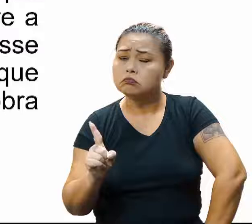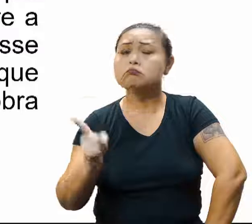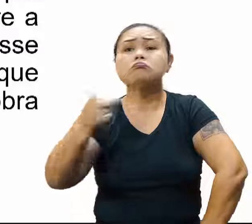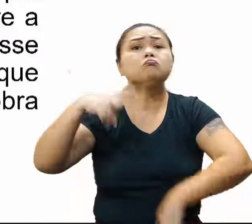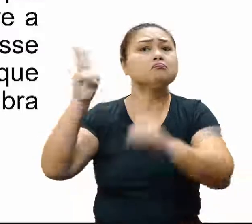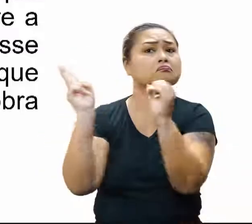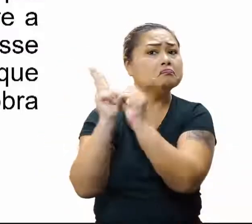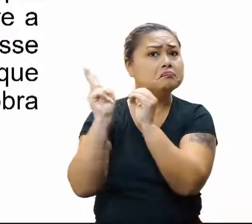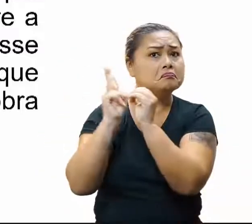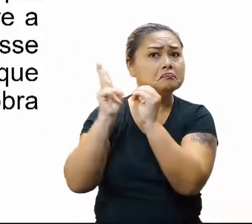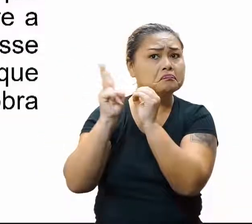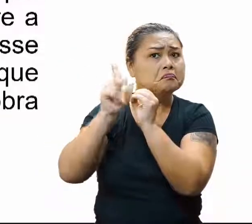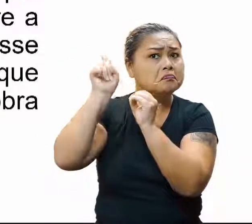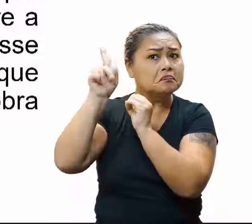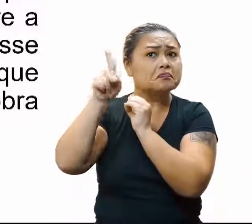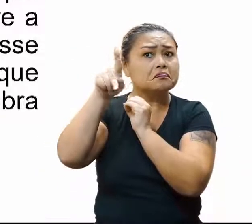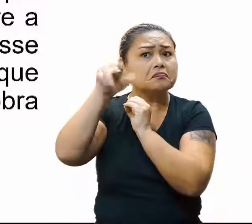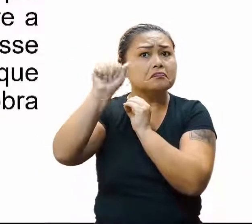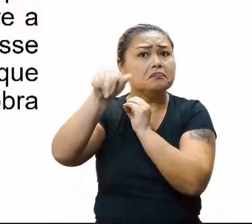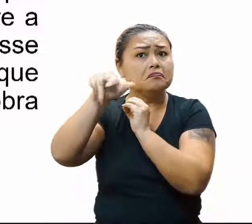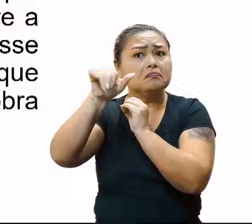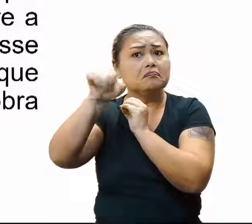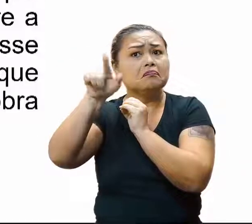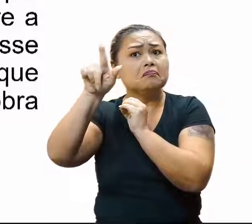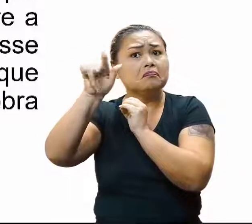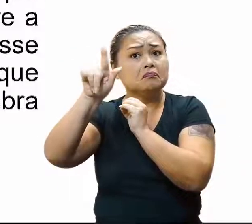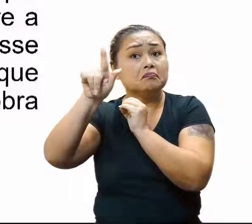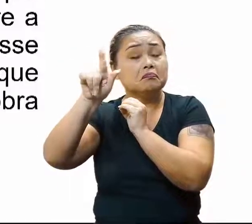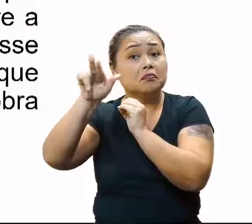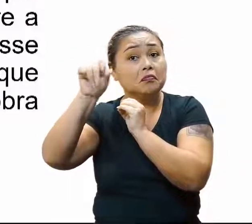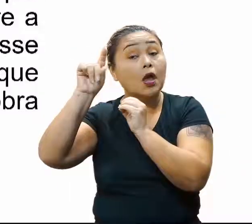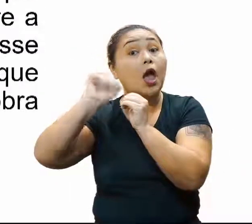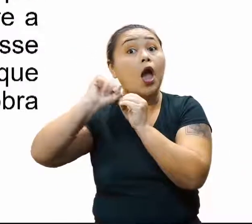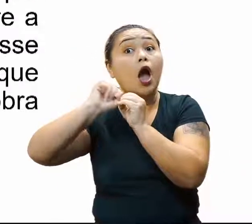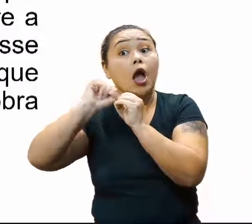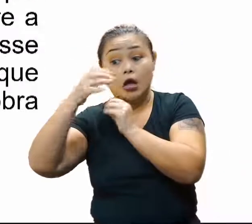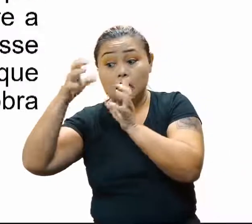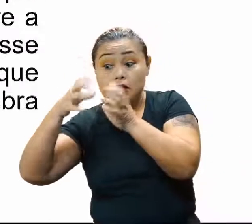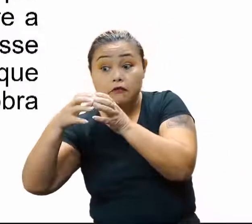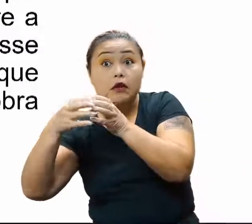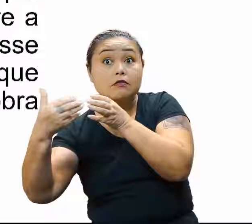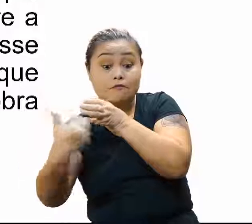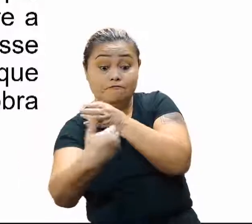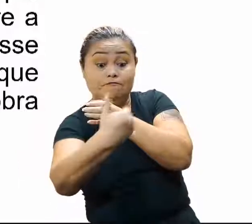senhores, eles estavam defendendo seus territórios.